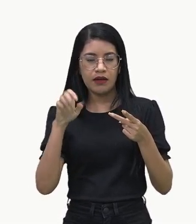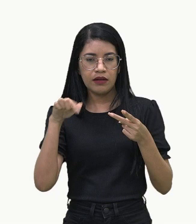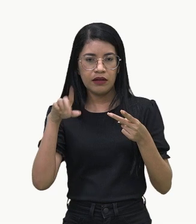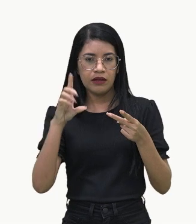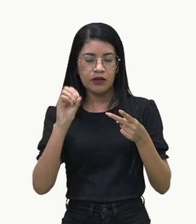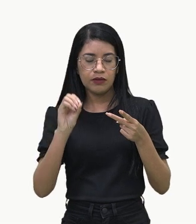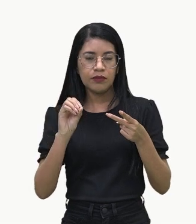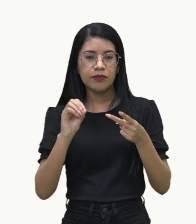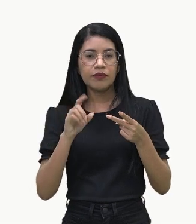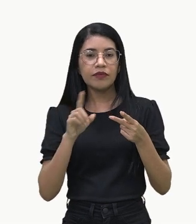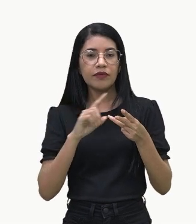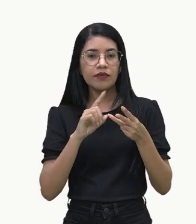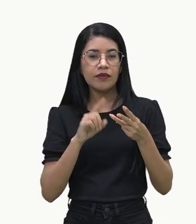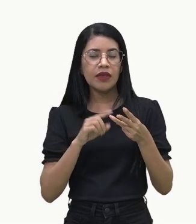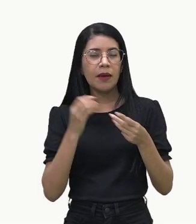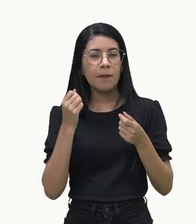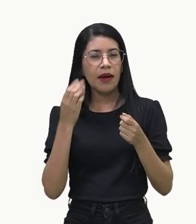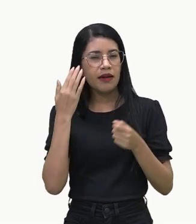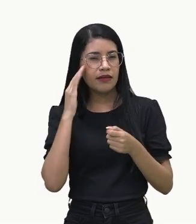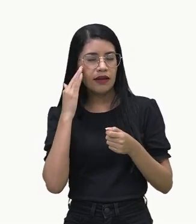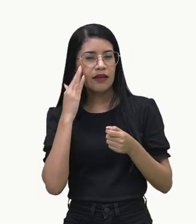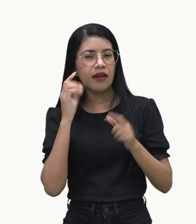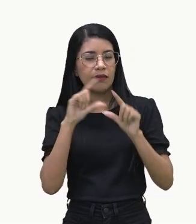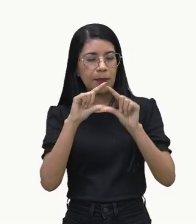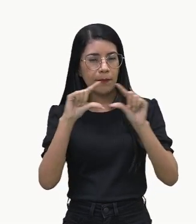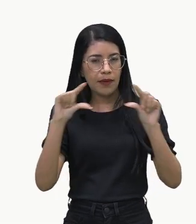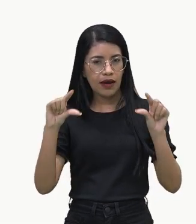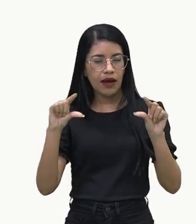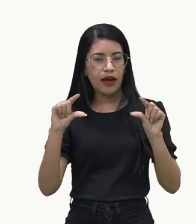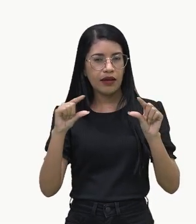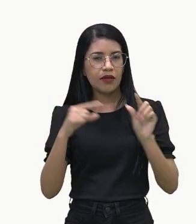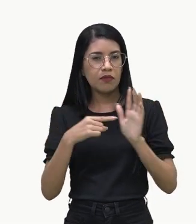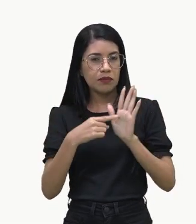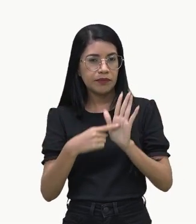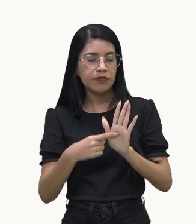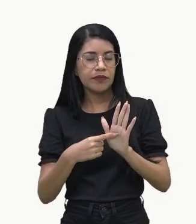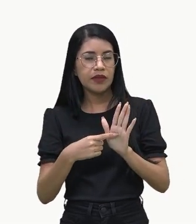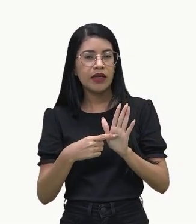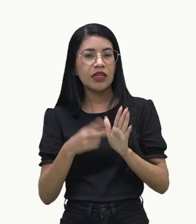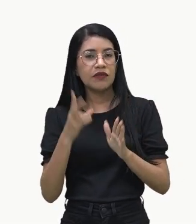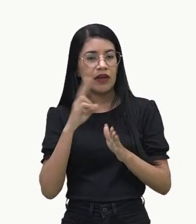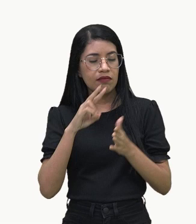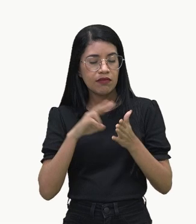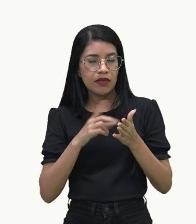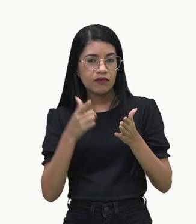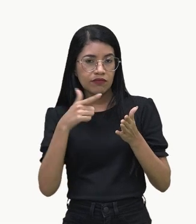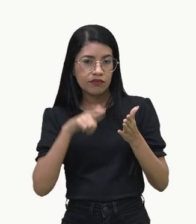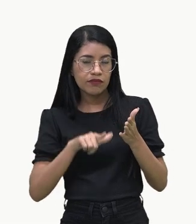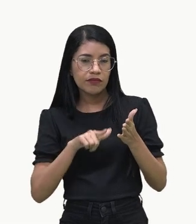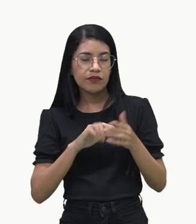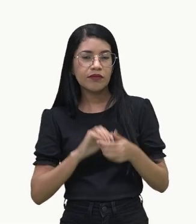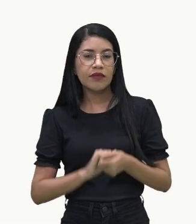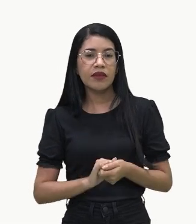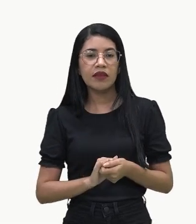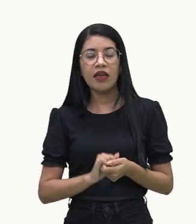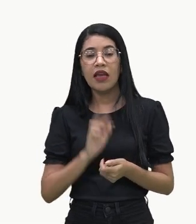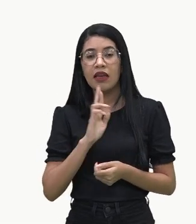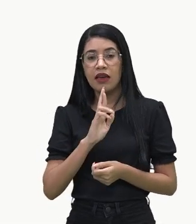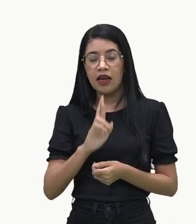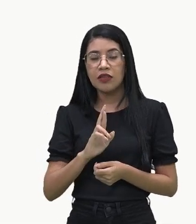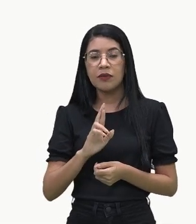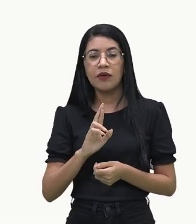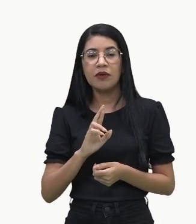subtraindo, que é para você entender o texto que eu destaquei aí, que nós vamos voltar a ler juntos, e o resultado agora